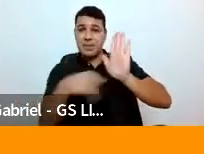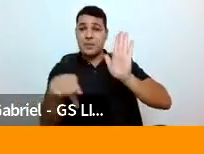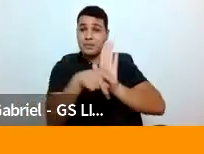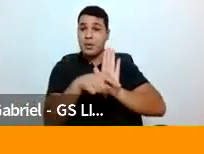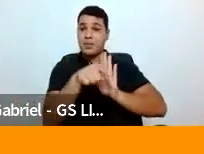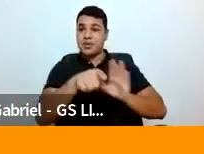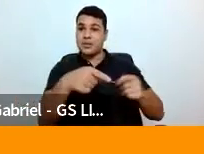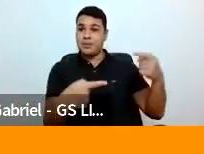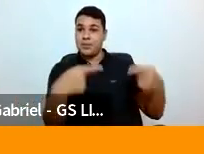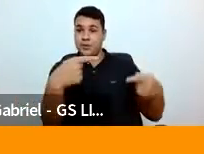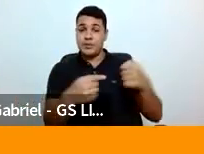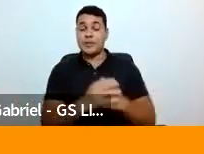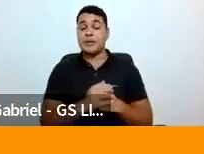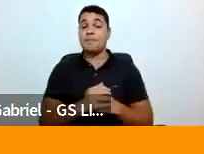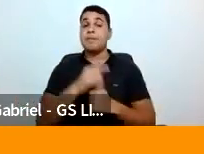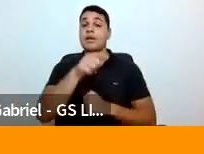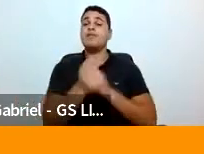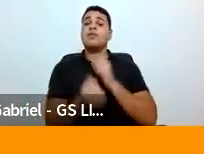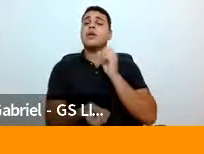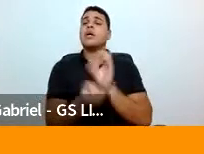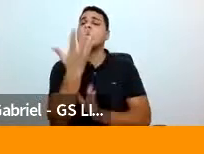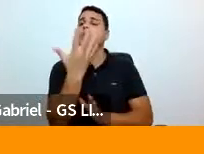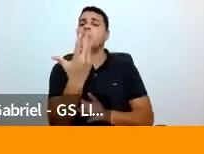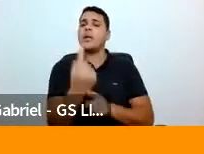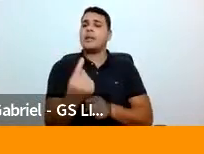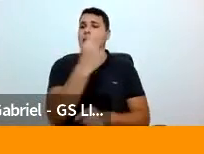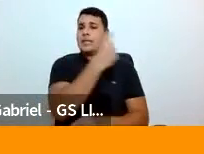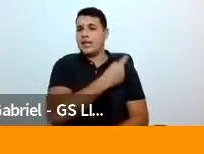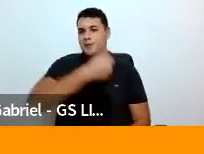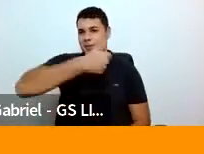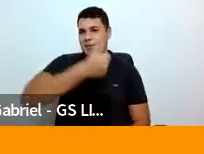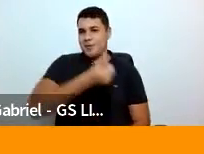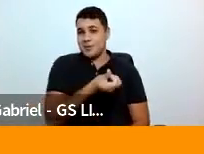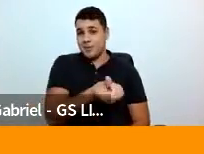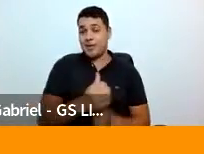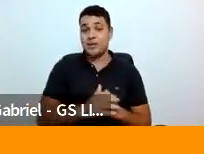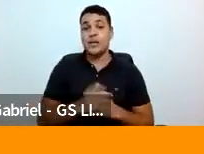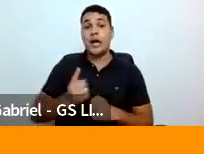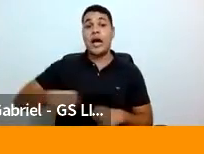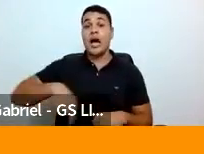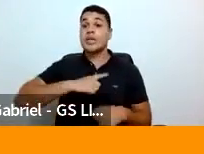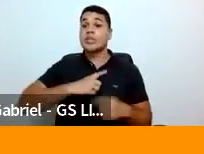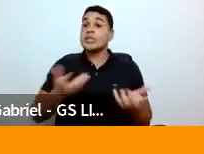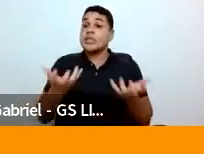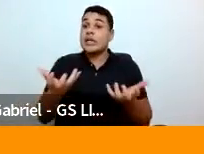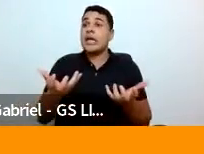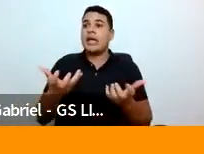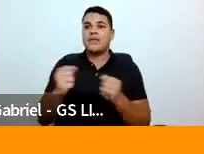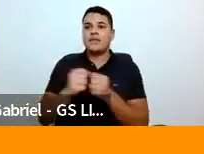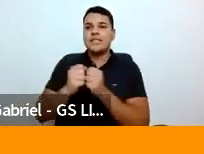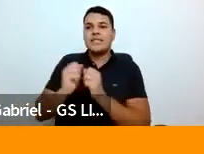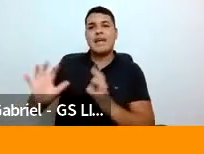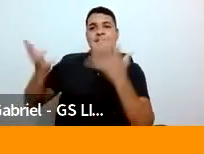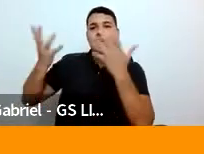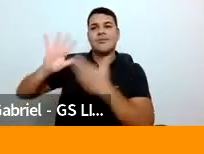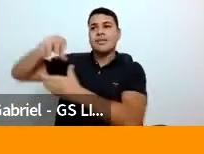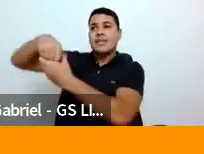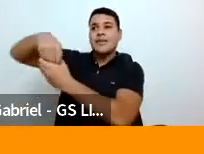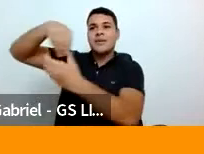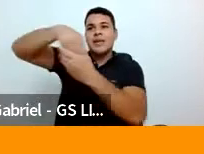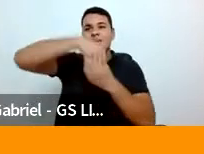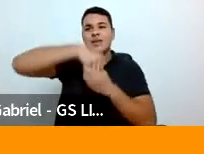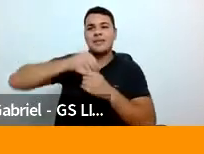primeiro semestre. E a nossa ideia é fazer uma série de atividades nas unidades da Fiocruz para apresentar essa